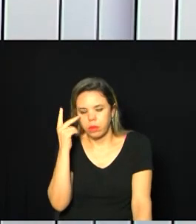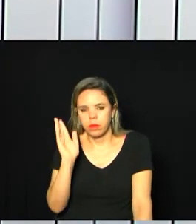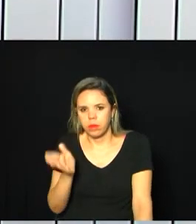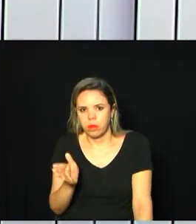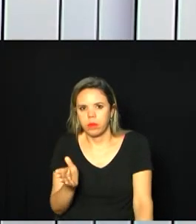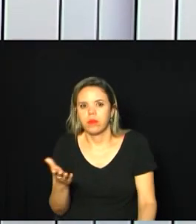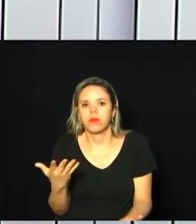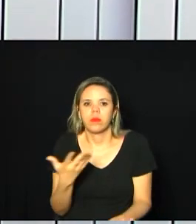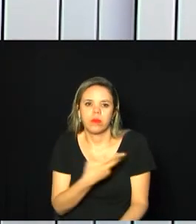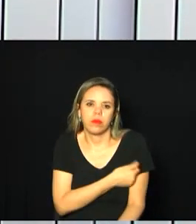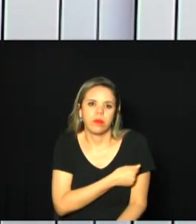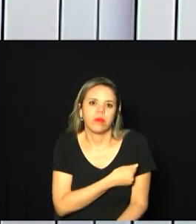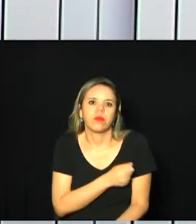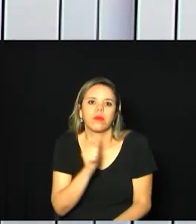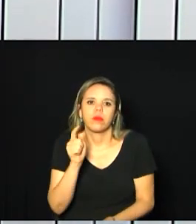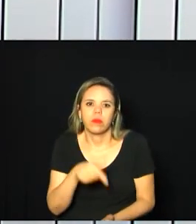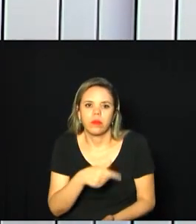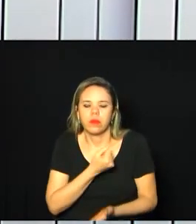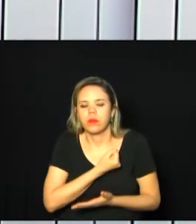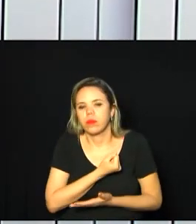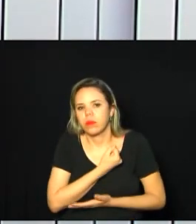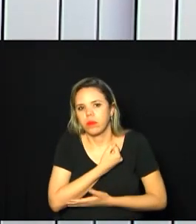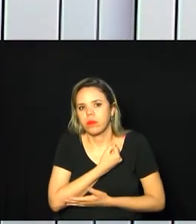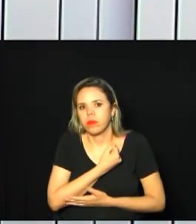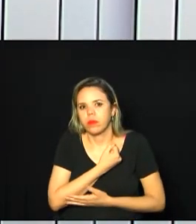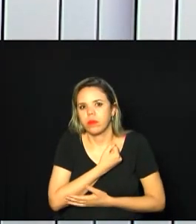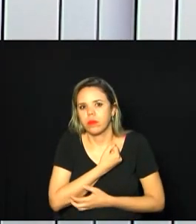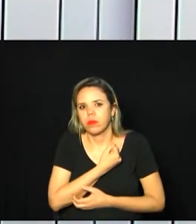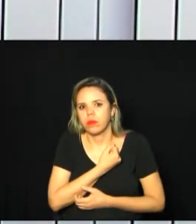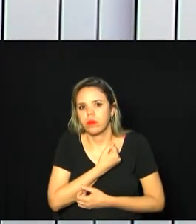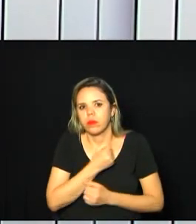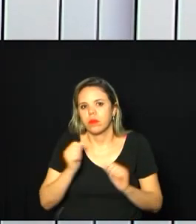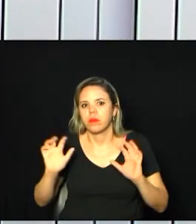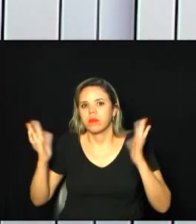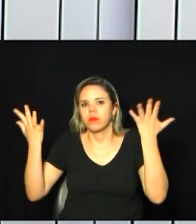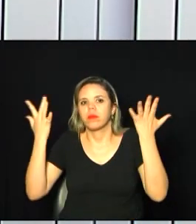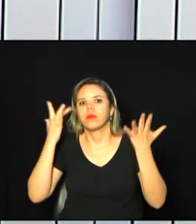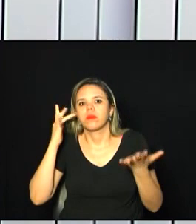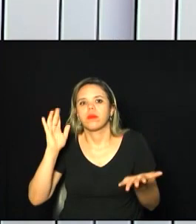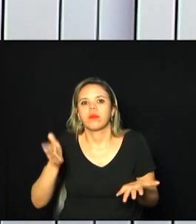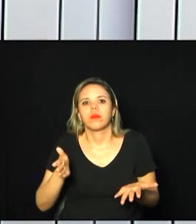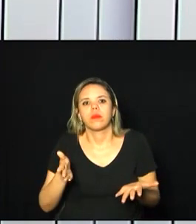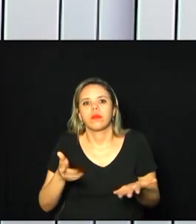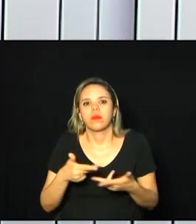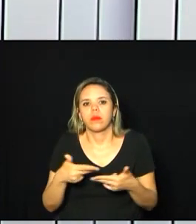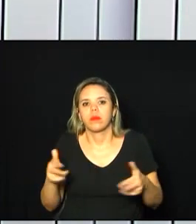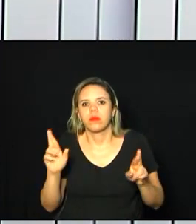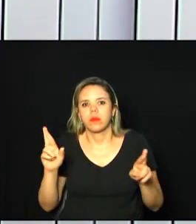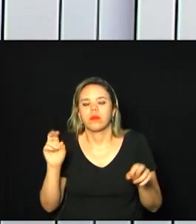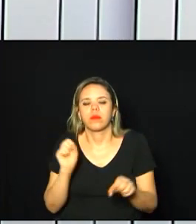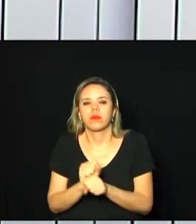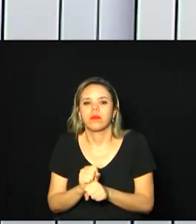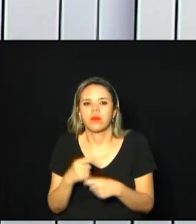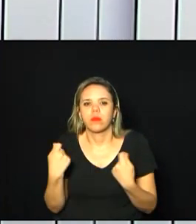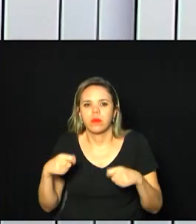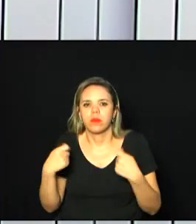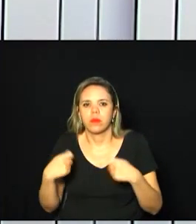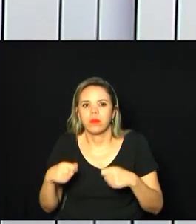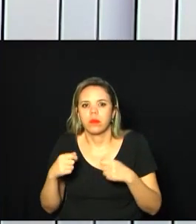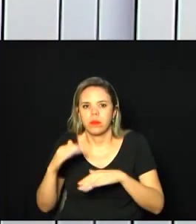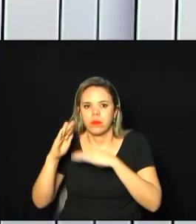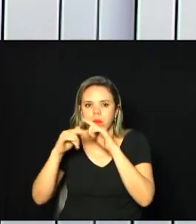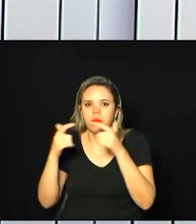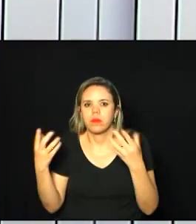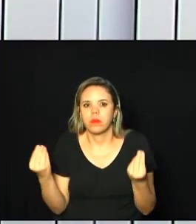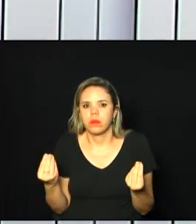já receberam. Este número, Ana, é para ser comemorado, já era algo esperado, nós precisamos